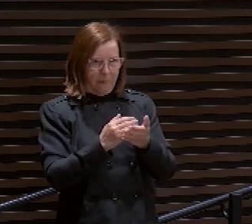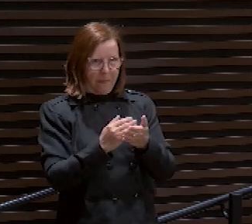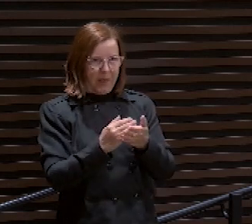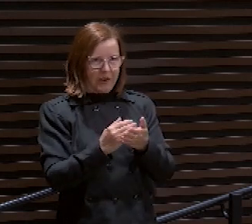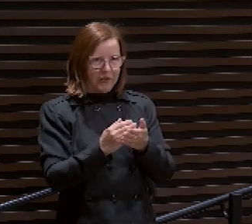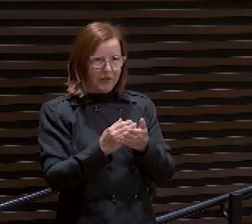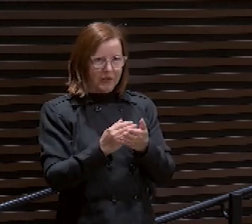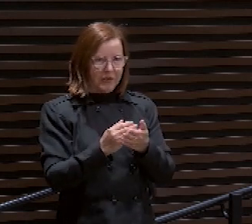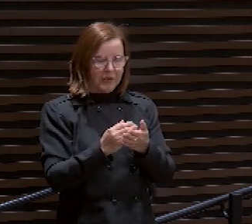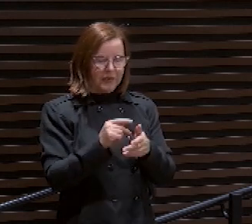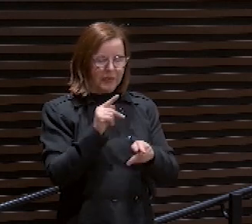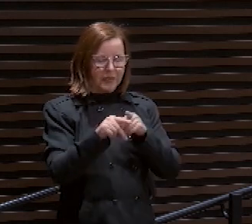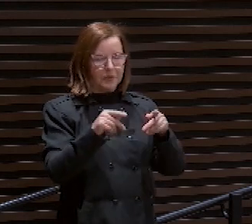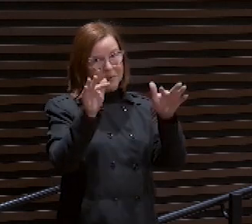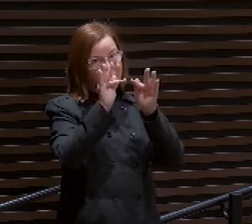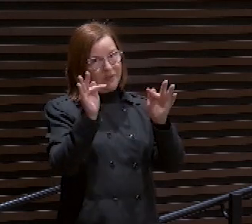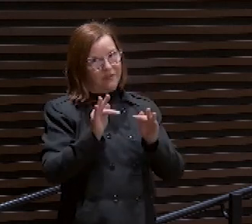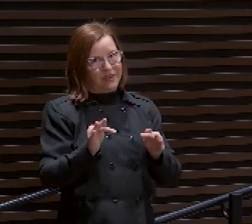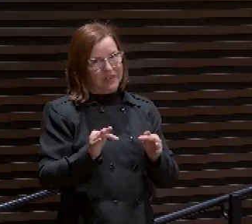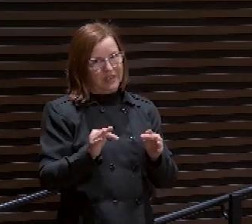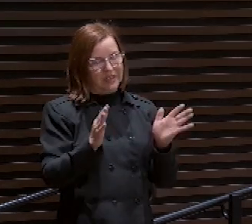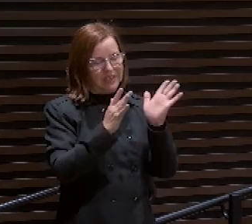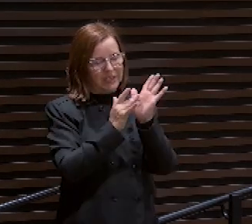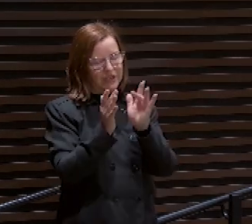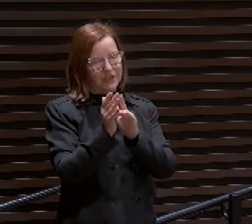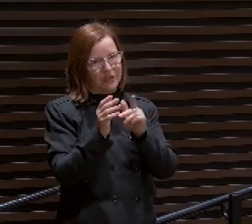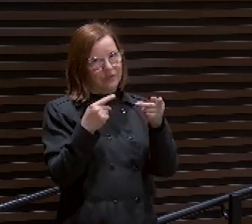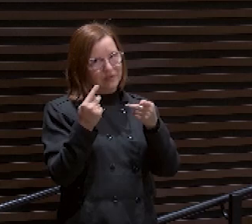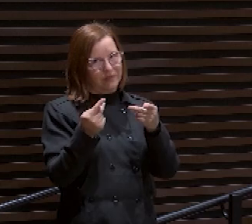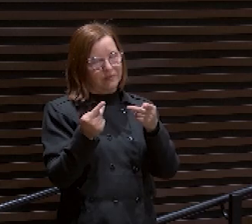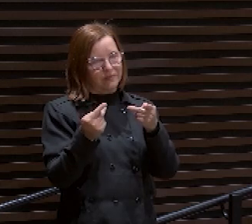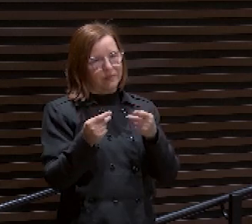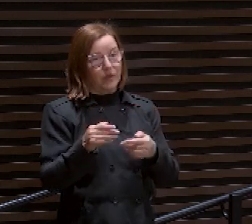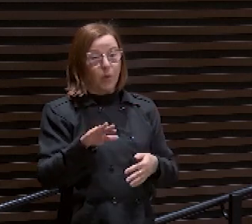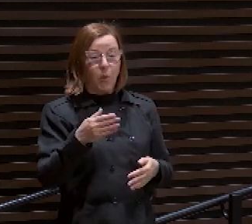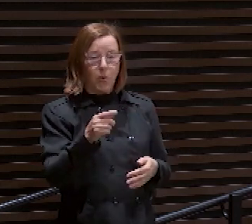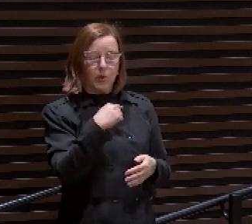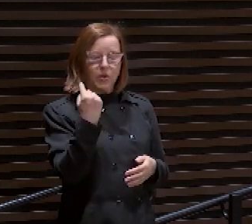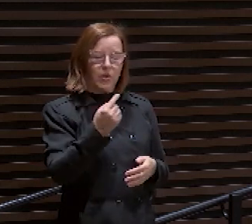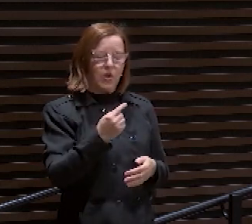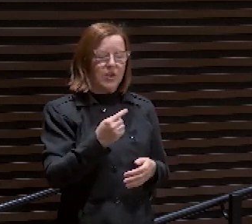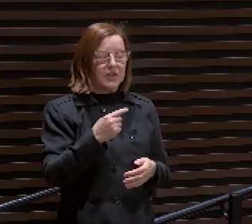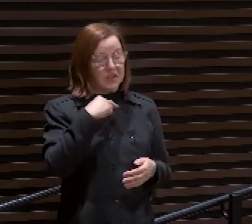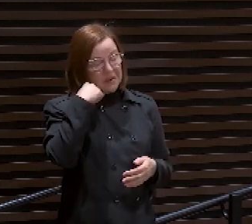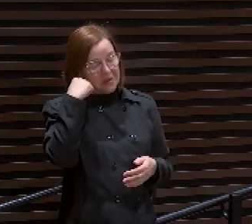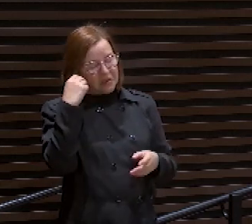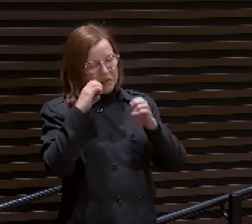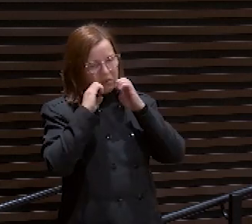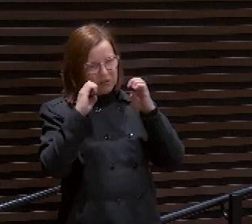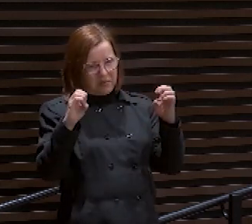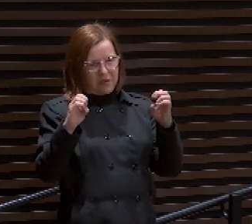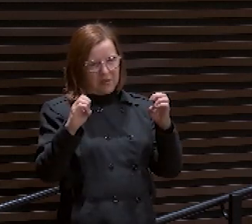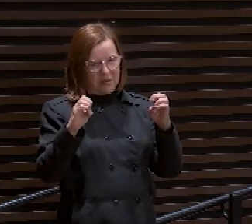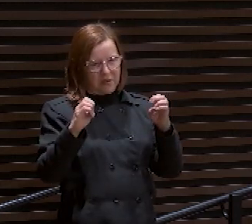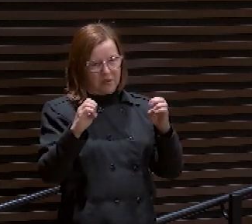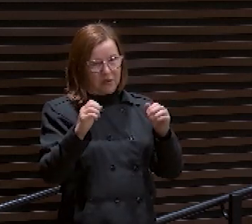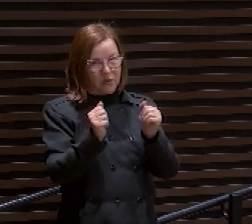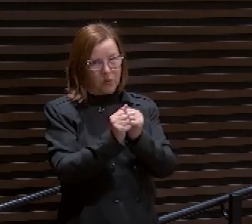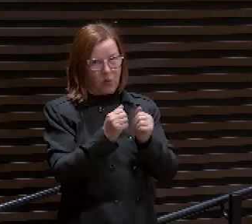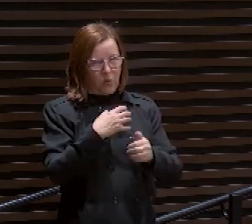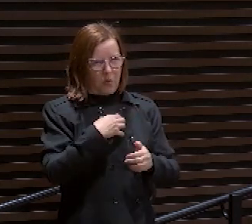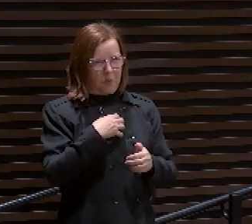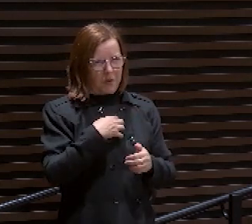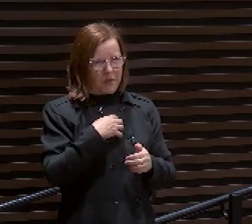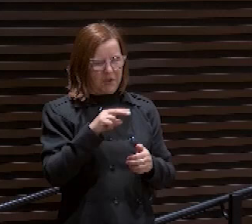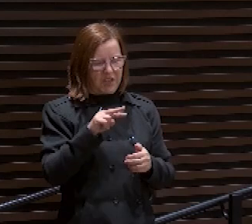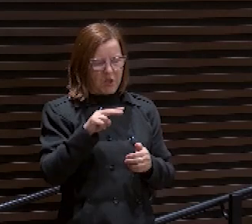Ali, um pouquinho antes do nosso texto, que Jesus diz? Ou nós temos envergonhado o Evangelho com atitudes mundanas?